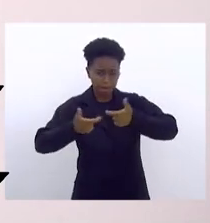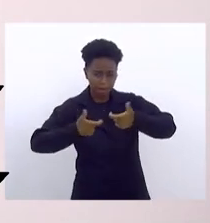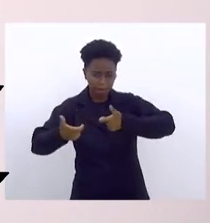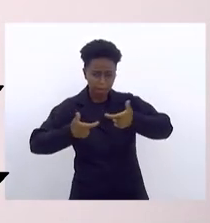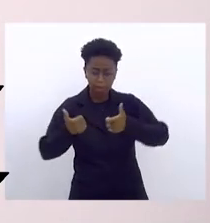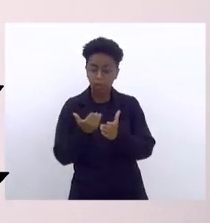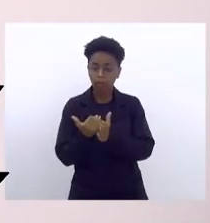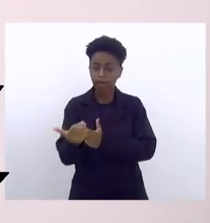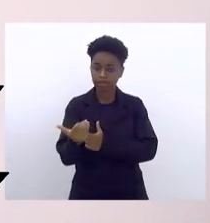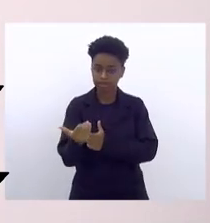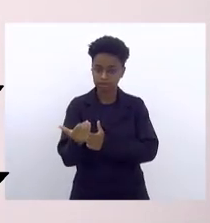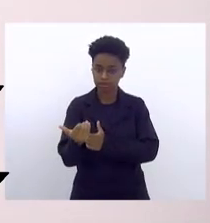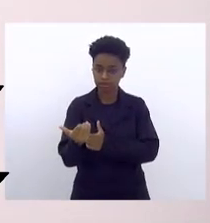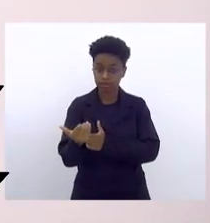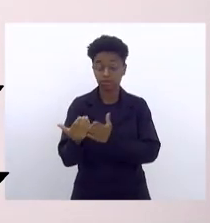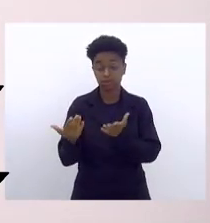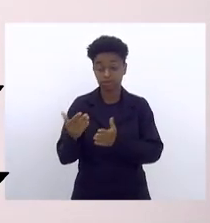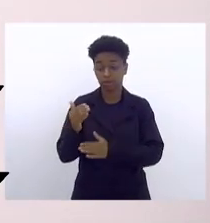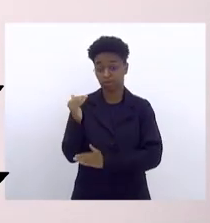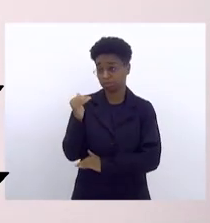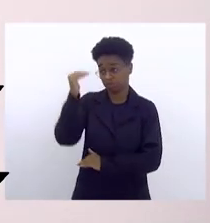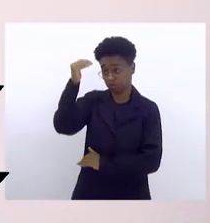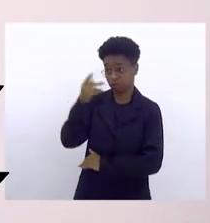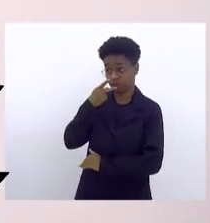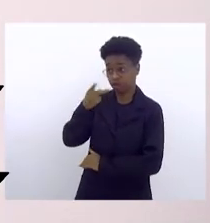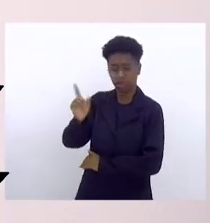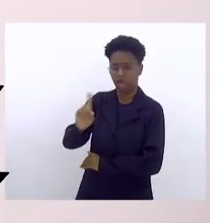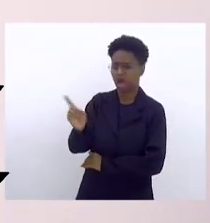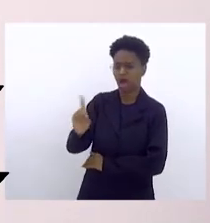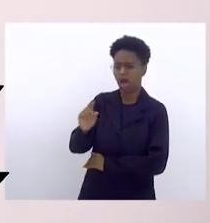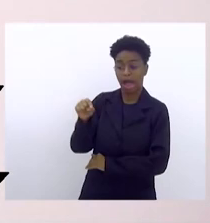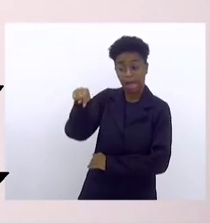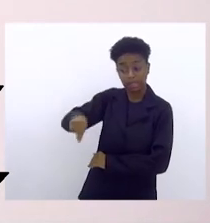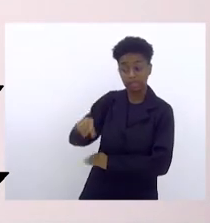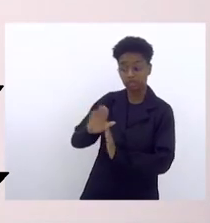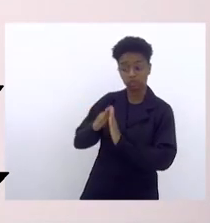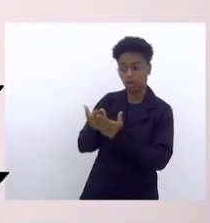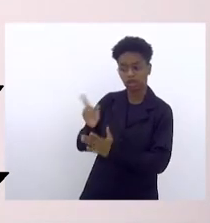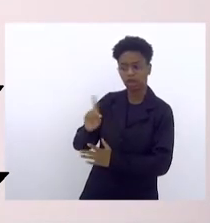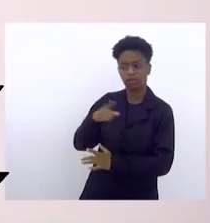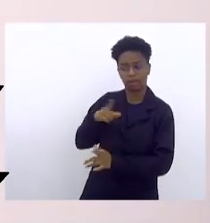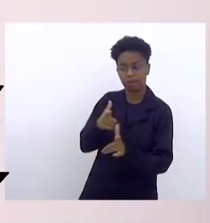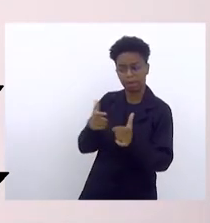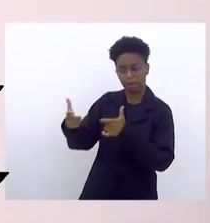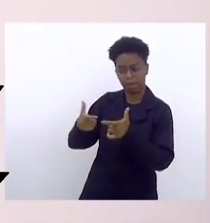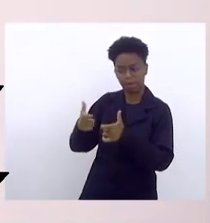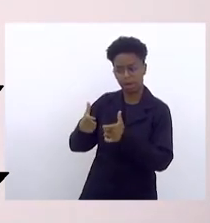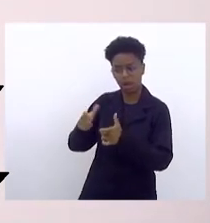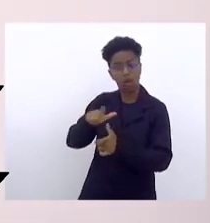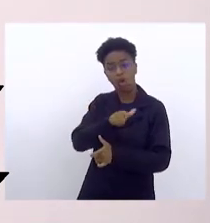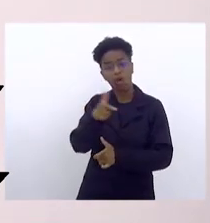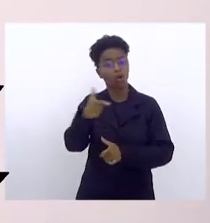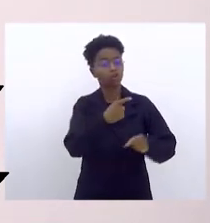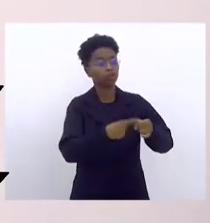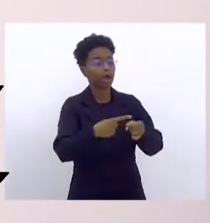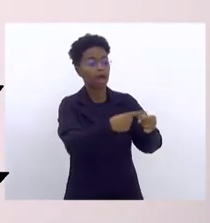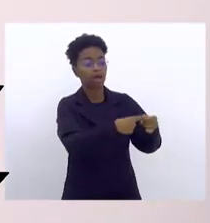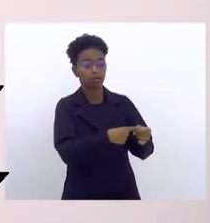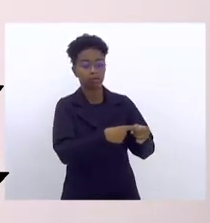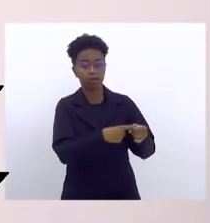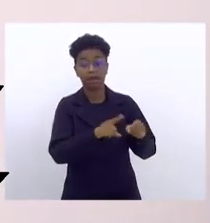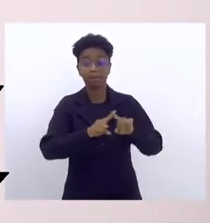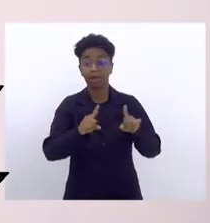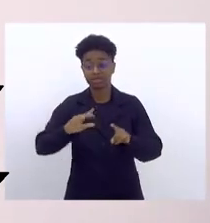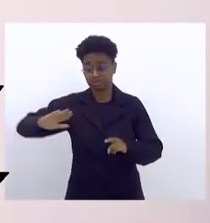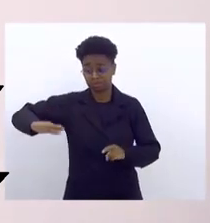e aí você recebe uma ordem do seu superior dizendo não, não não vem para cá não porque aqui está tendo tiro vai para o bairro vizinho mas para ir para bairro